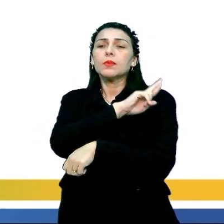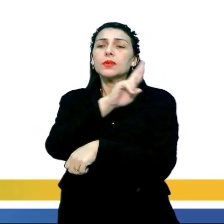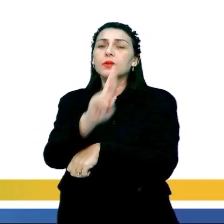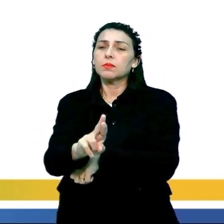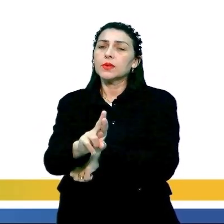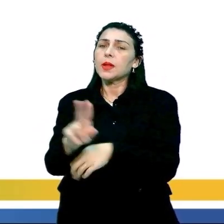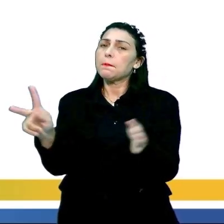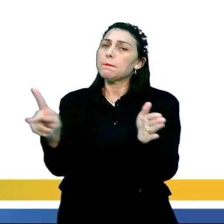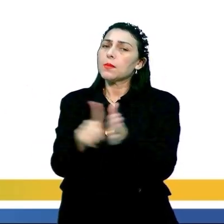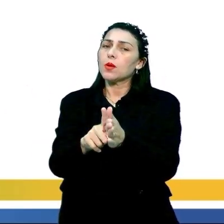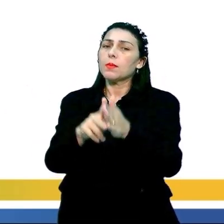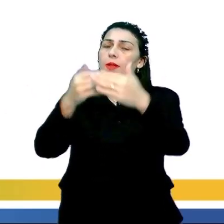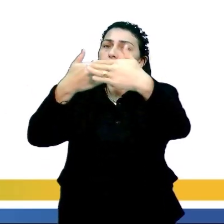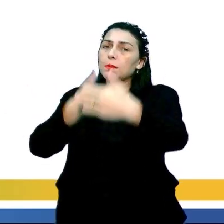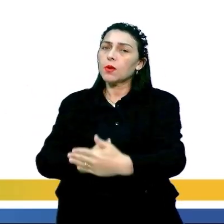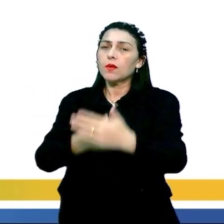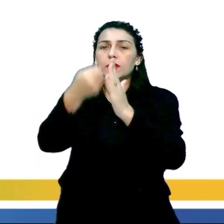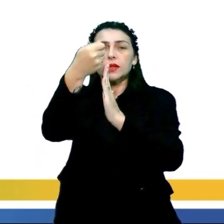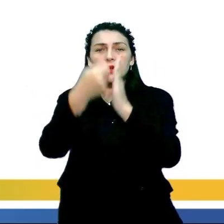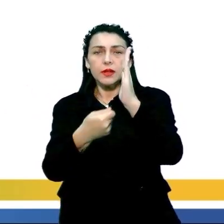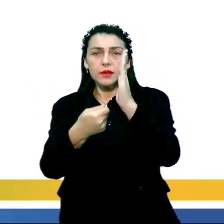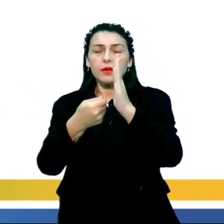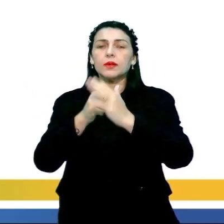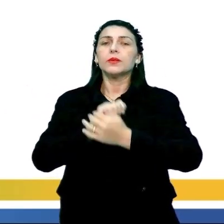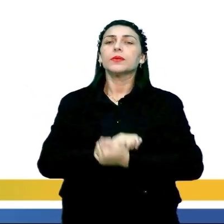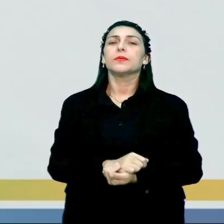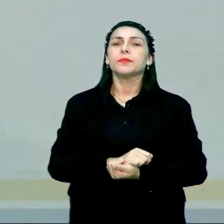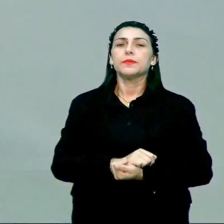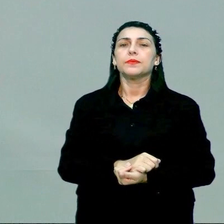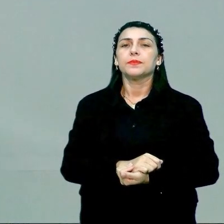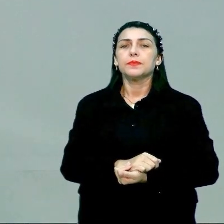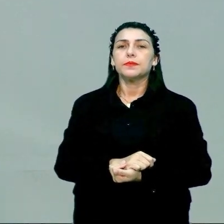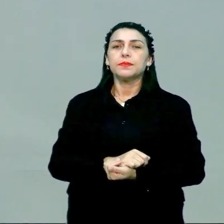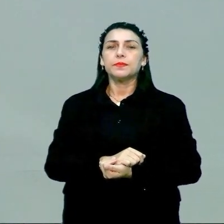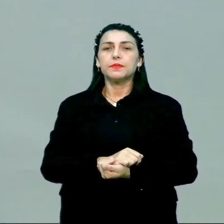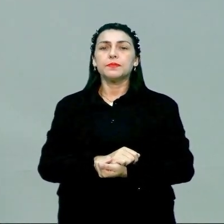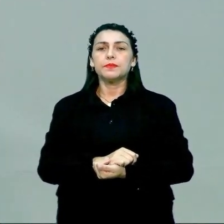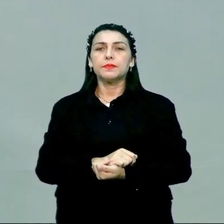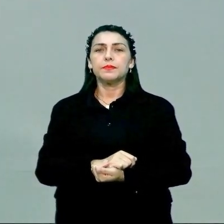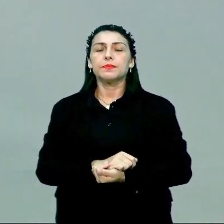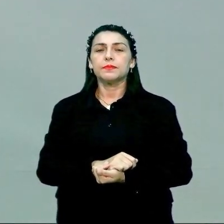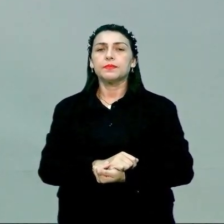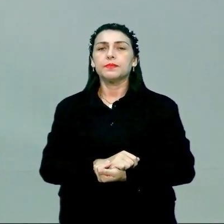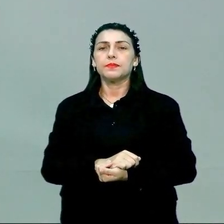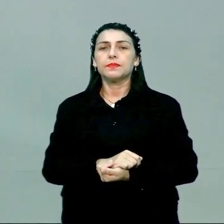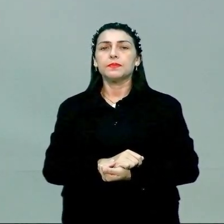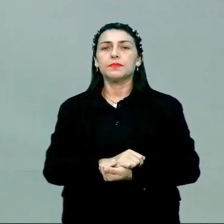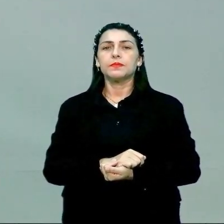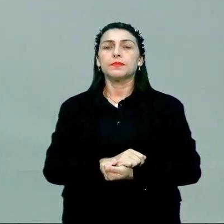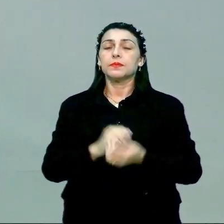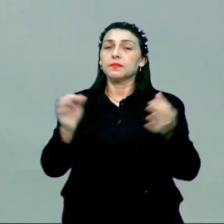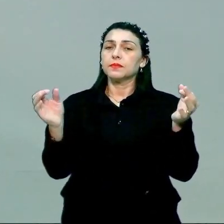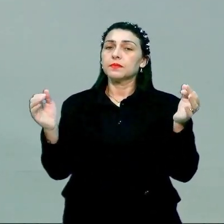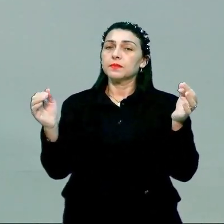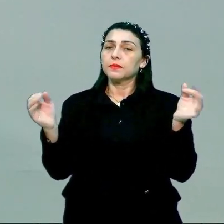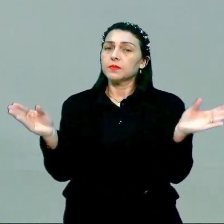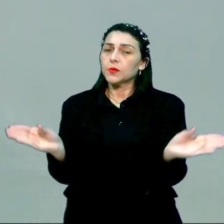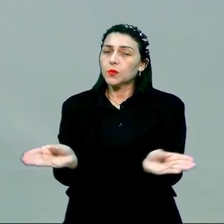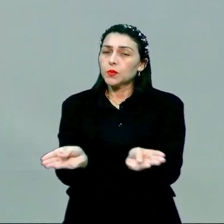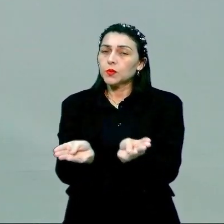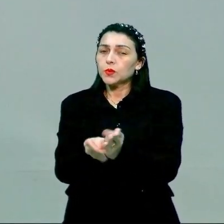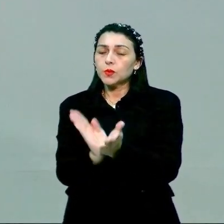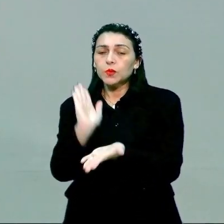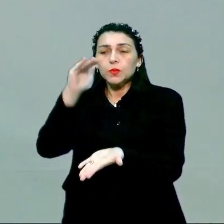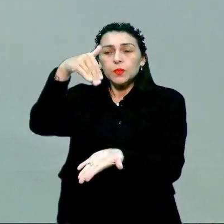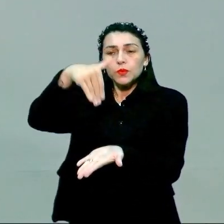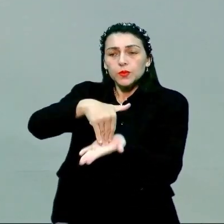competência específica para essa parte da prova. A conclusão,